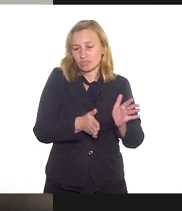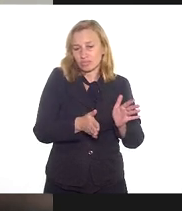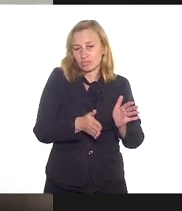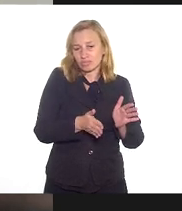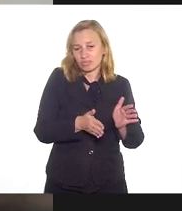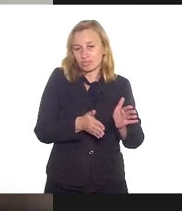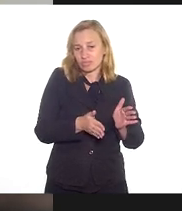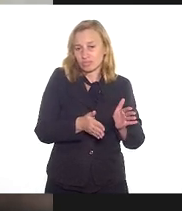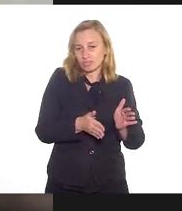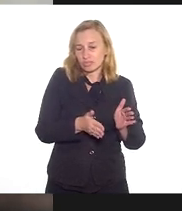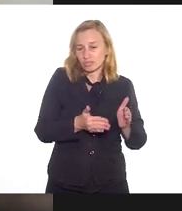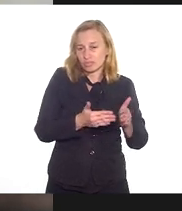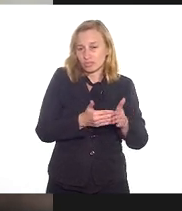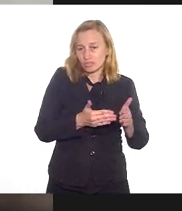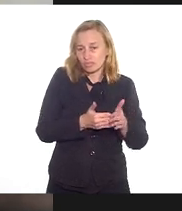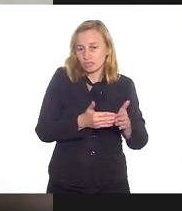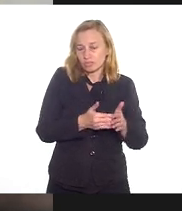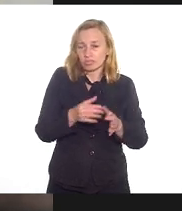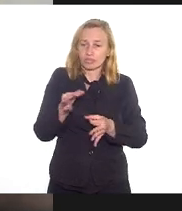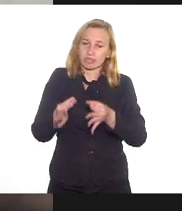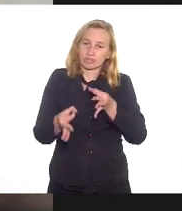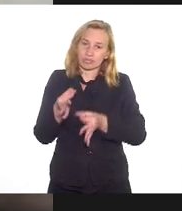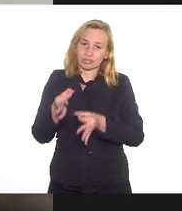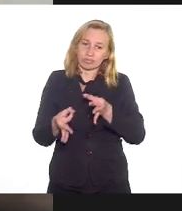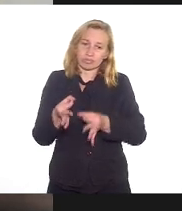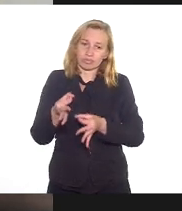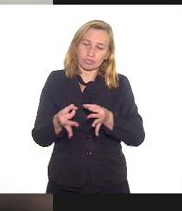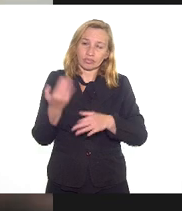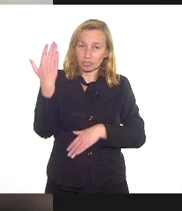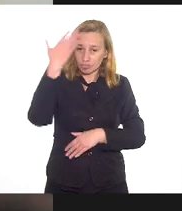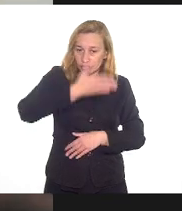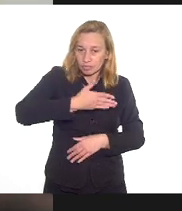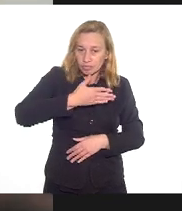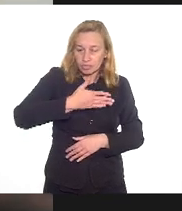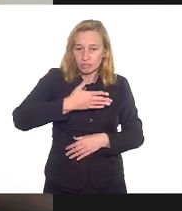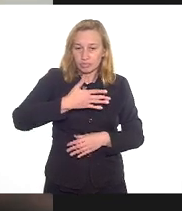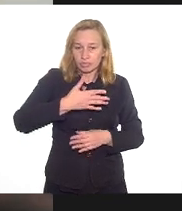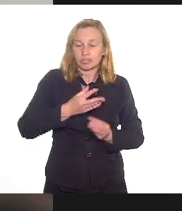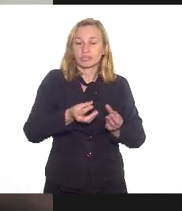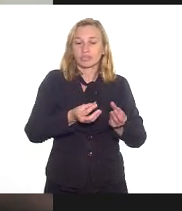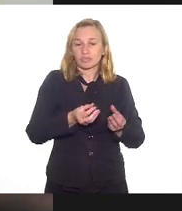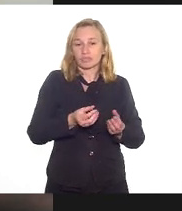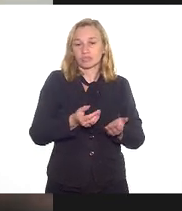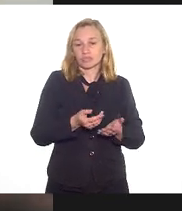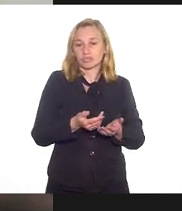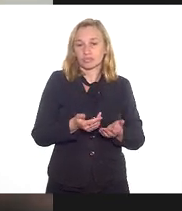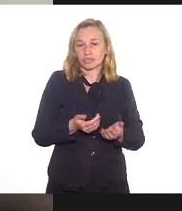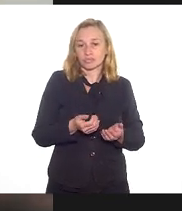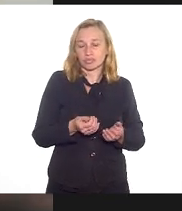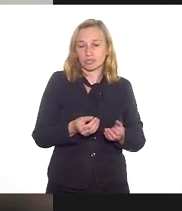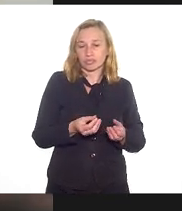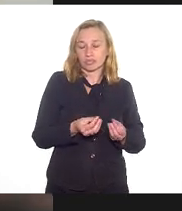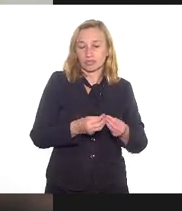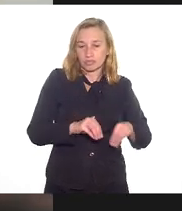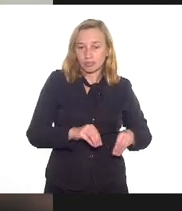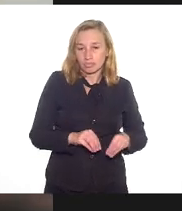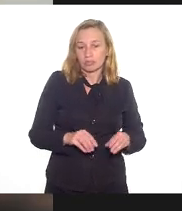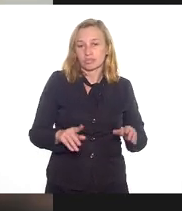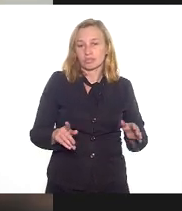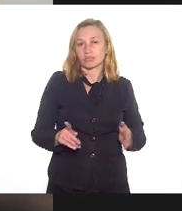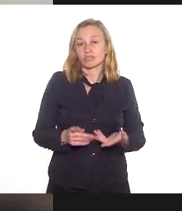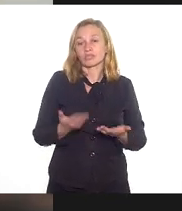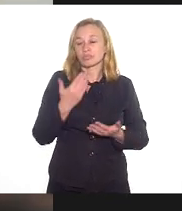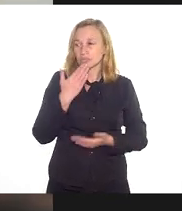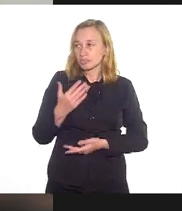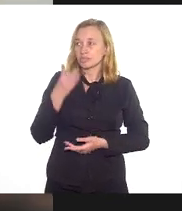restringe a esfera judicial para comprovação do dano causado. Então, eu gostaria de solicitar ao